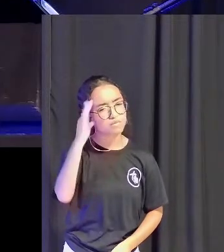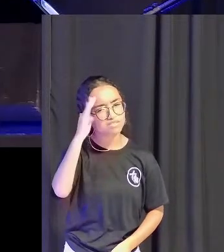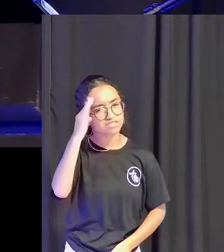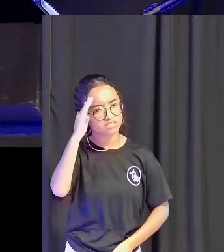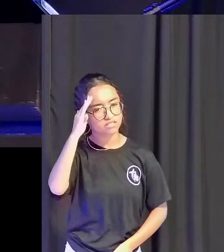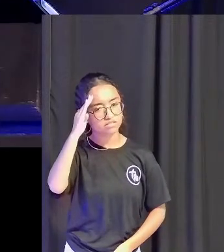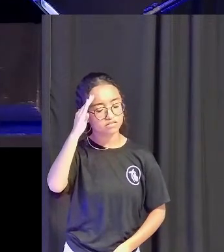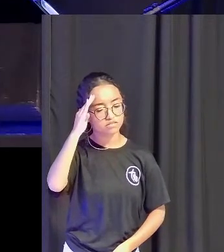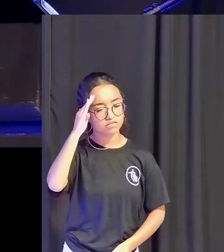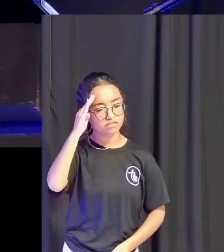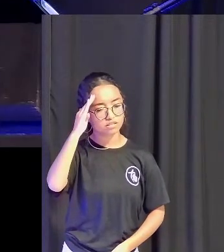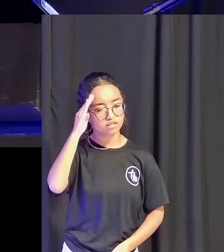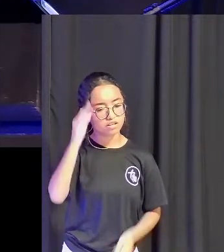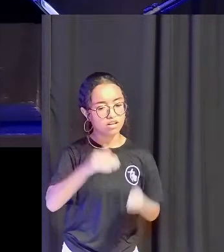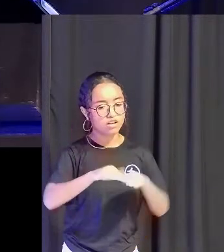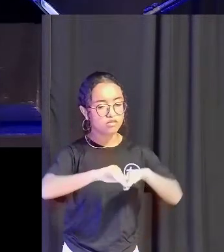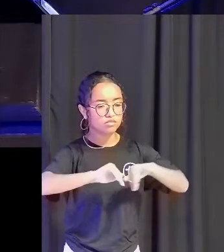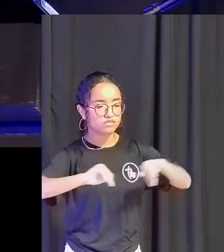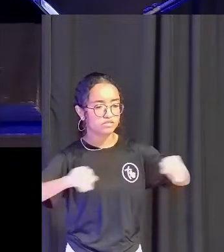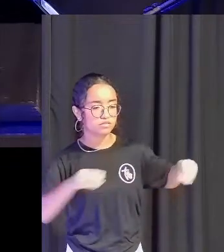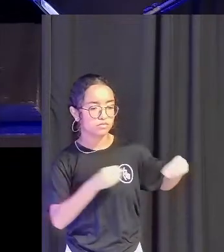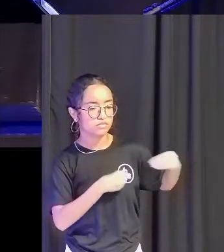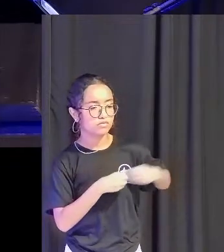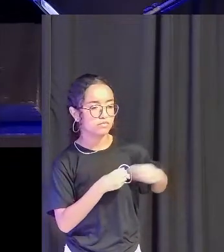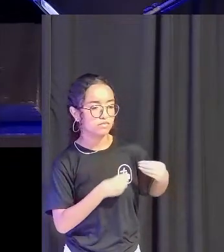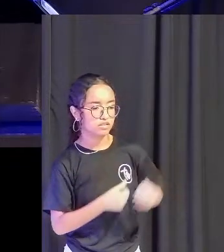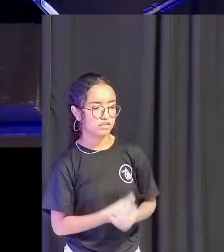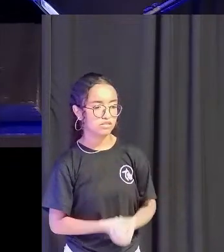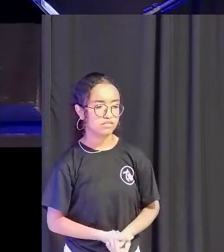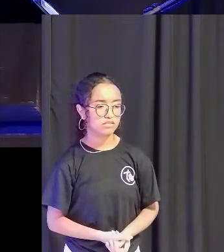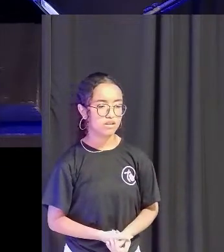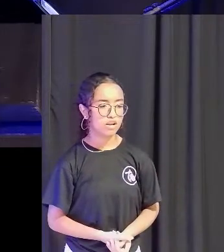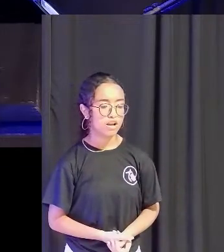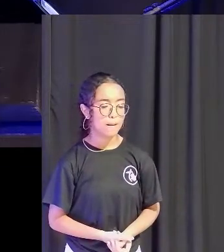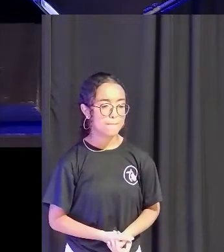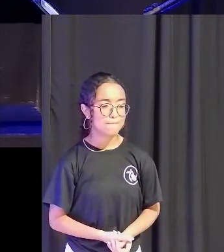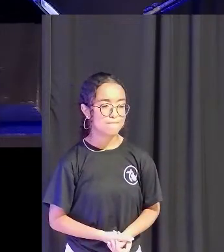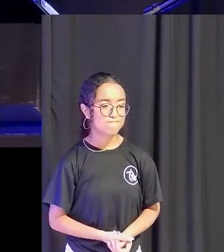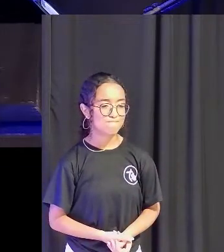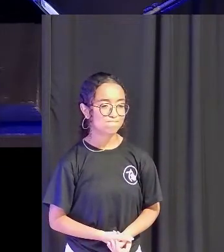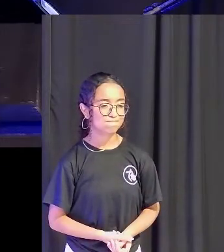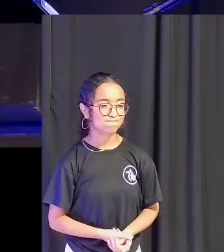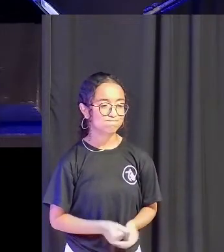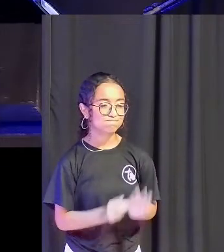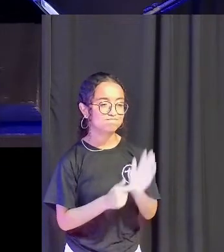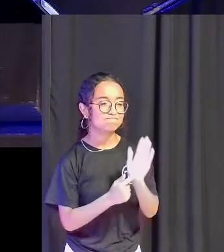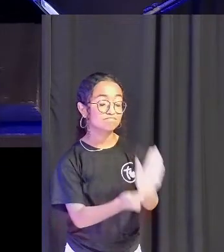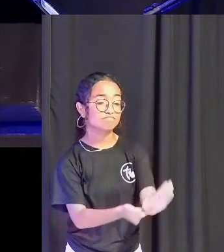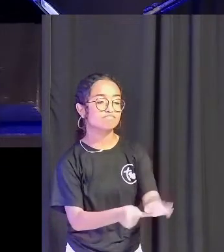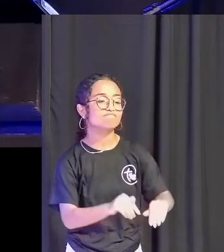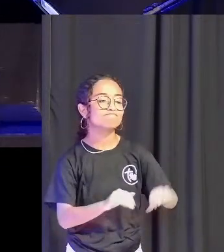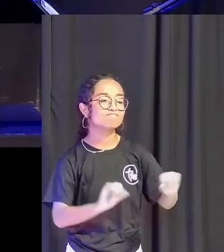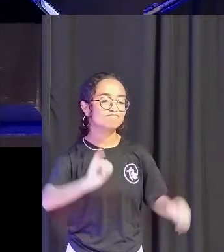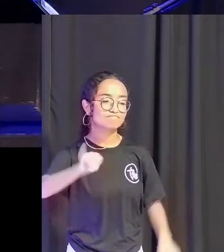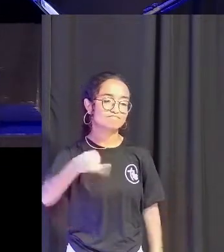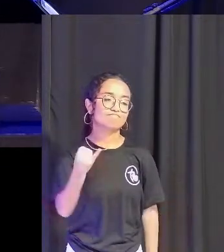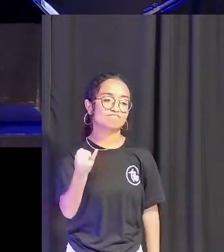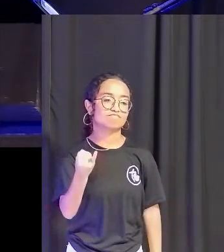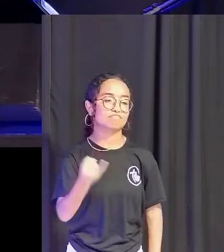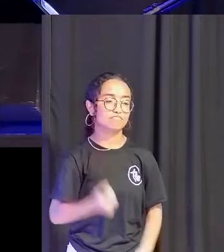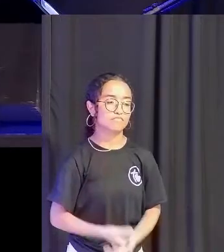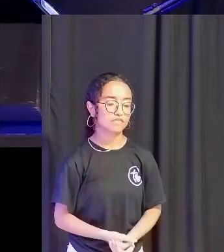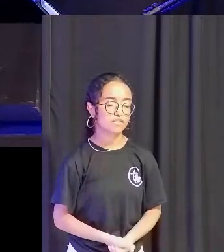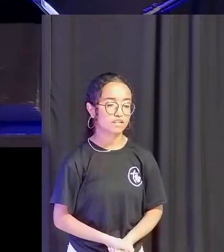compreender a saída, Senhor. Mostra a saída para essa tentação, mostra a